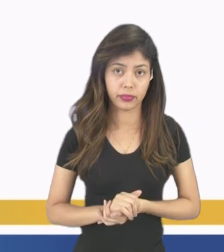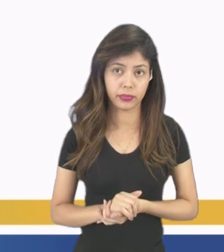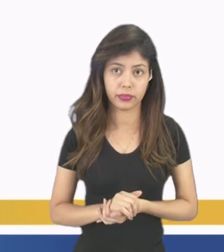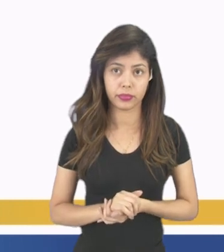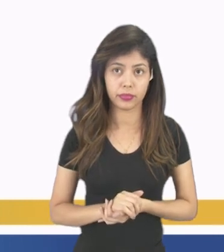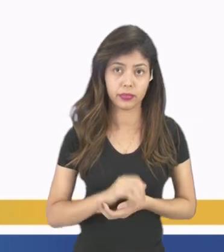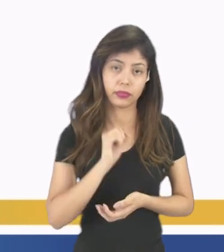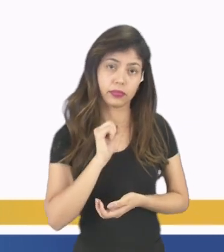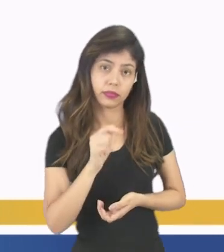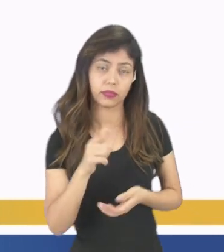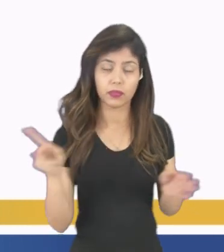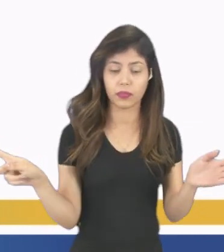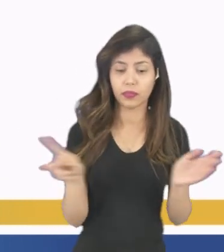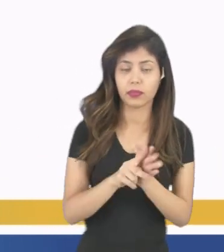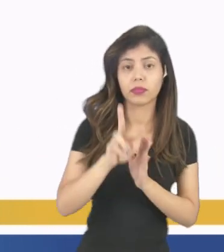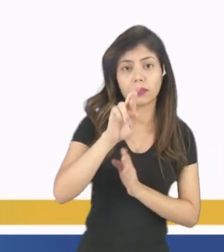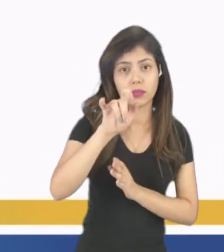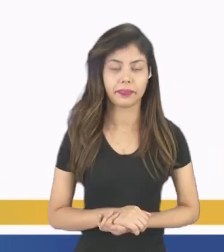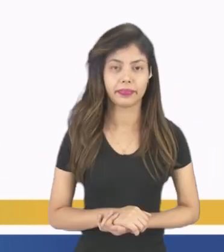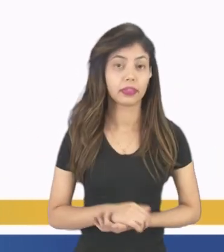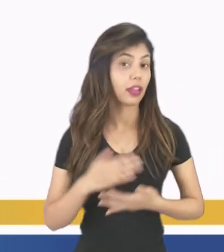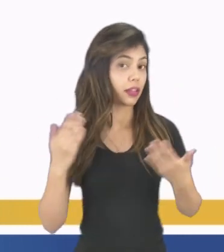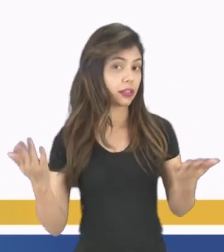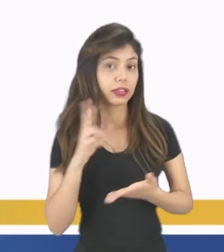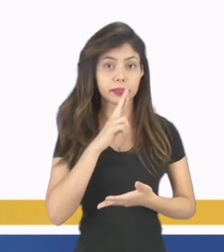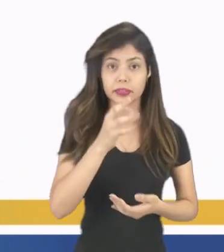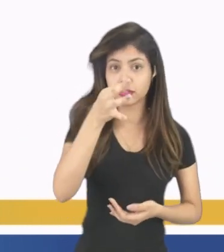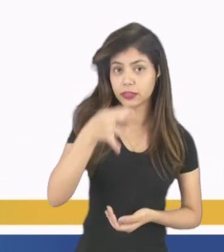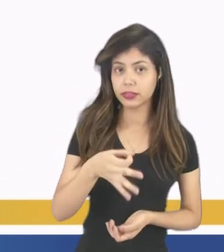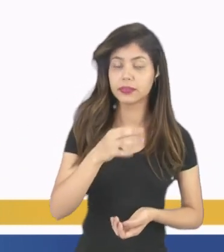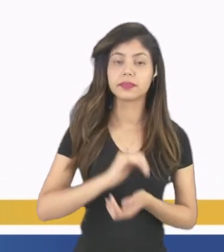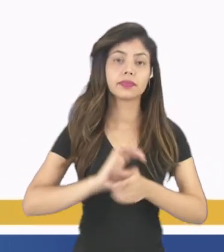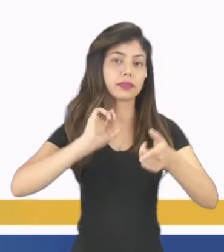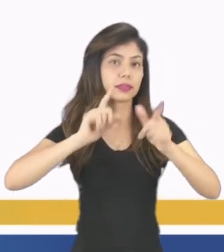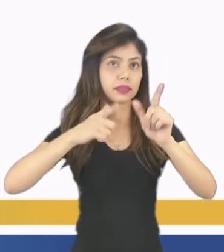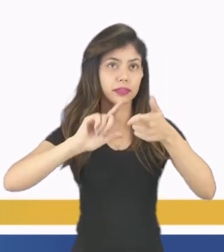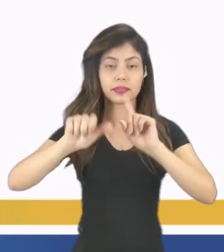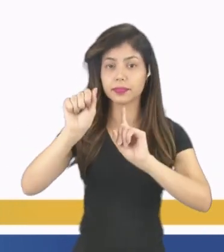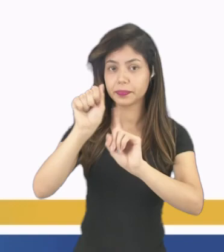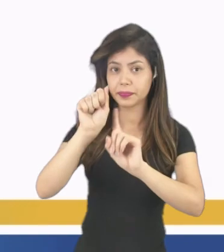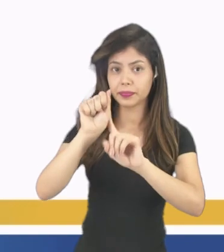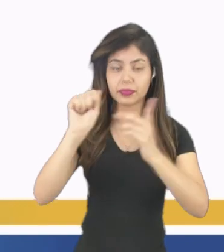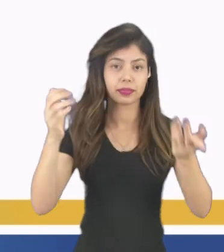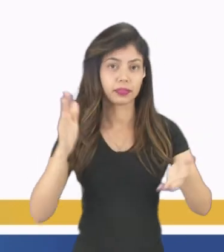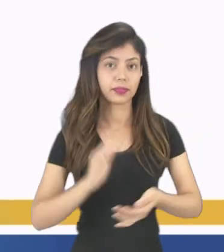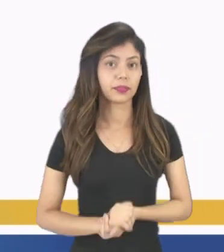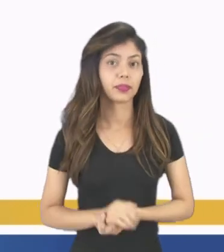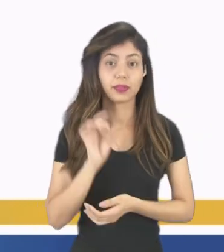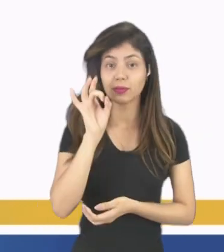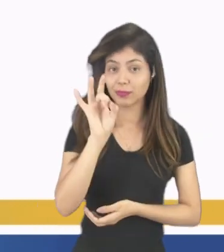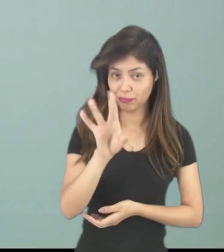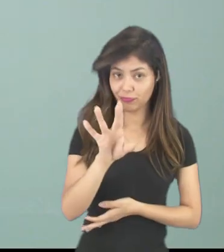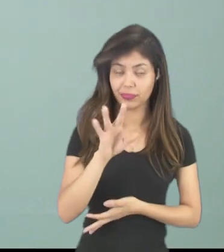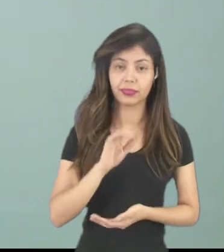do que os reagentes e os produtos. Então, a resposta correta é a letra A. Por hoje